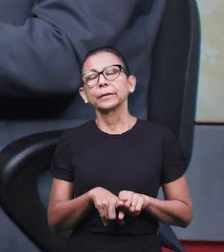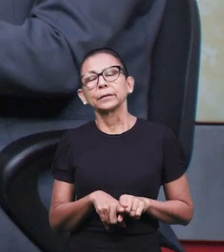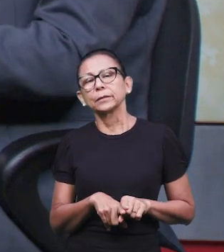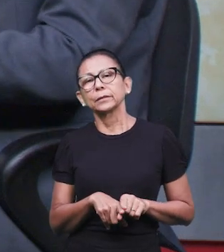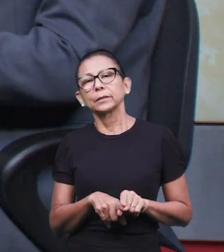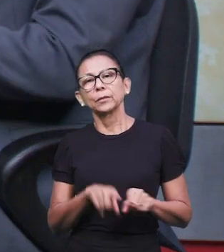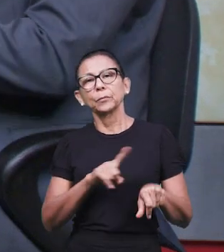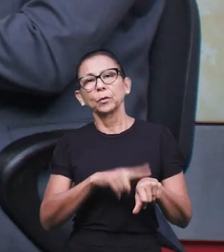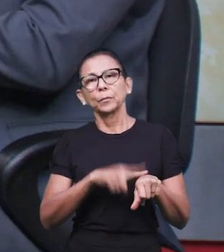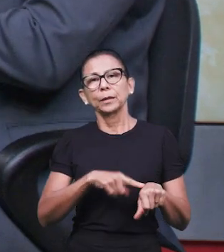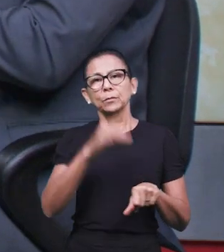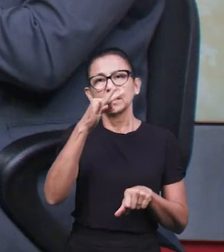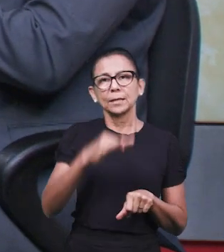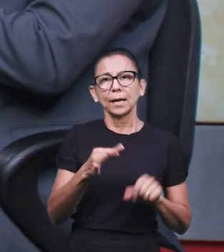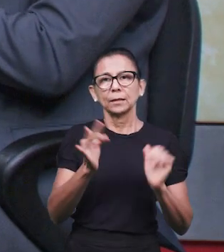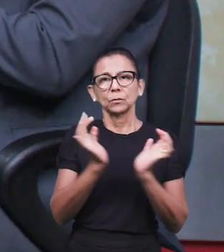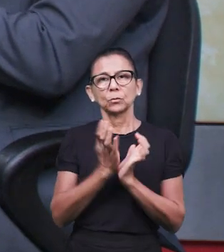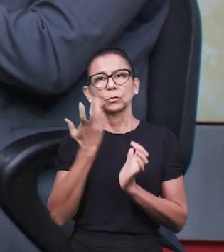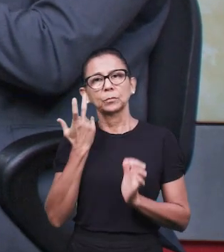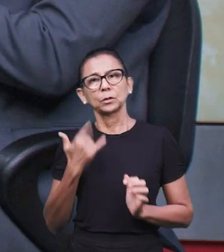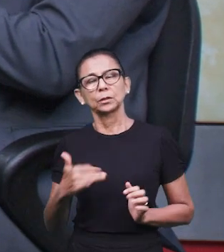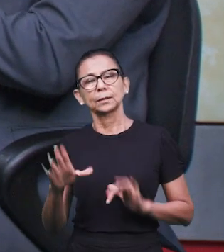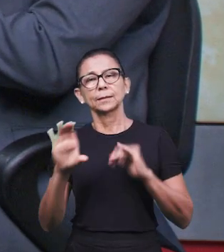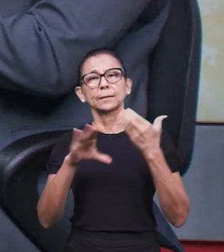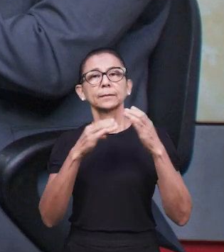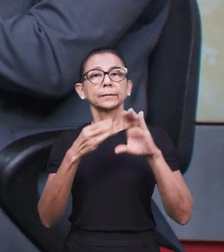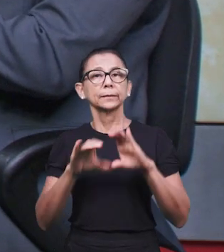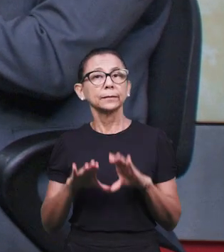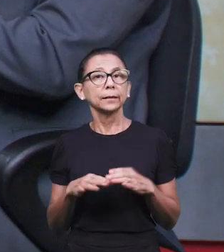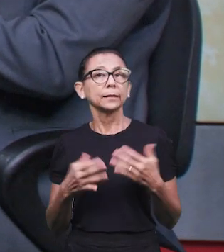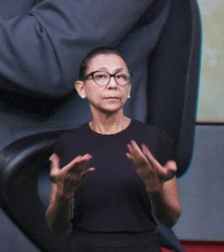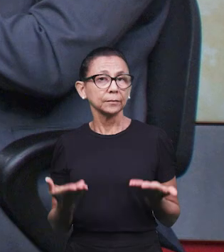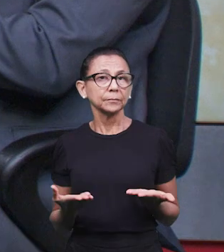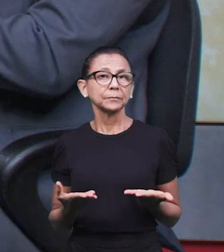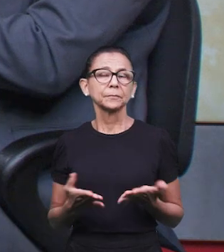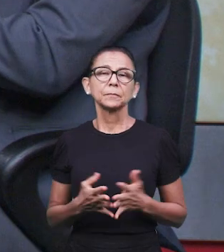cantarem, não tem como. É entender que cada louvor,